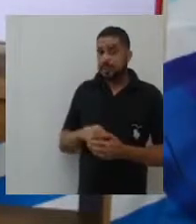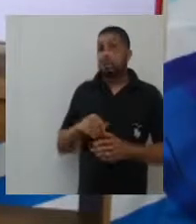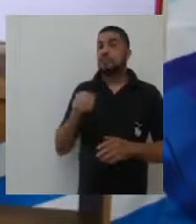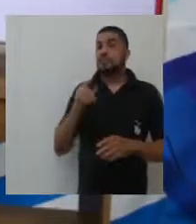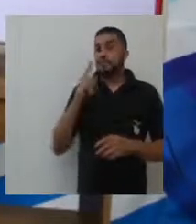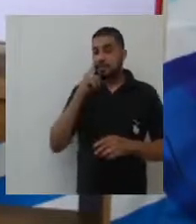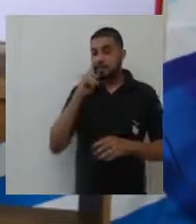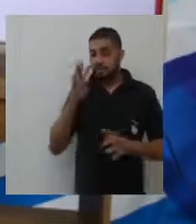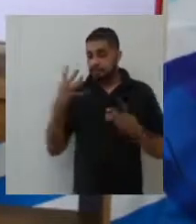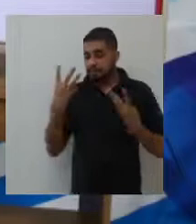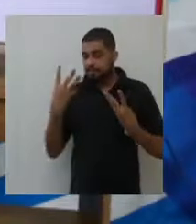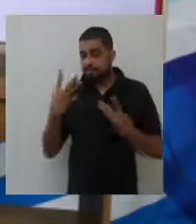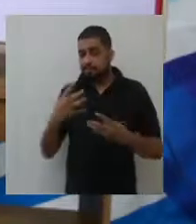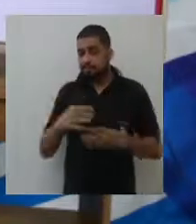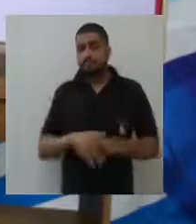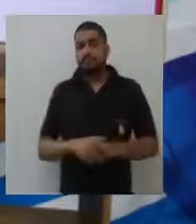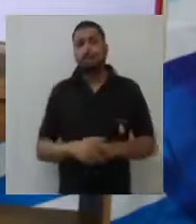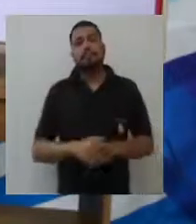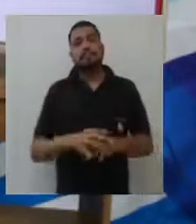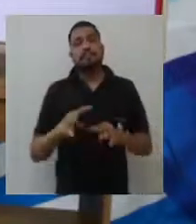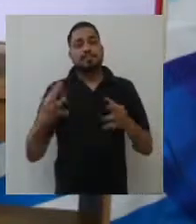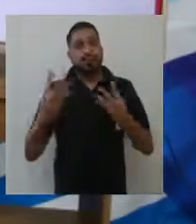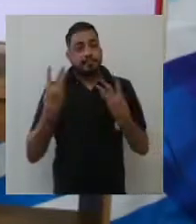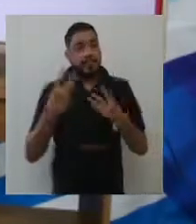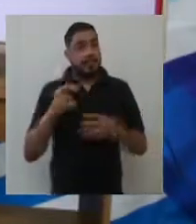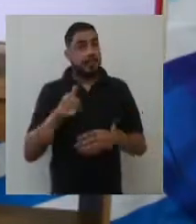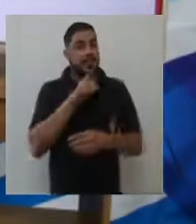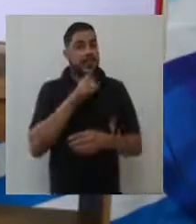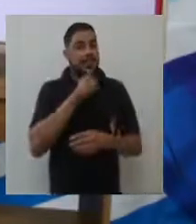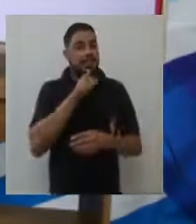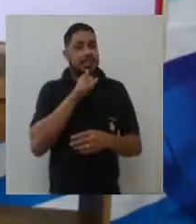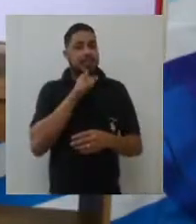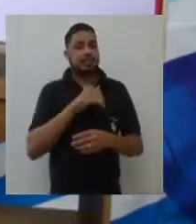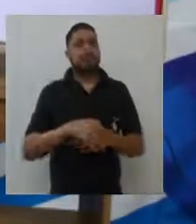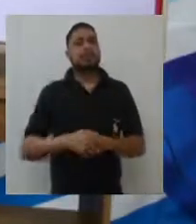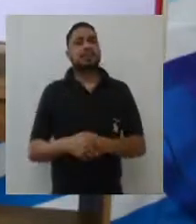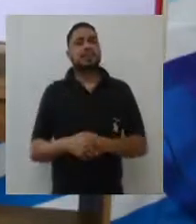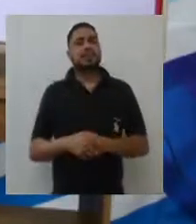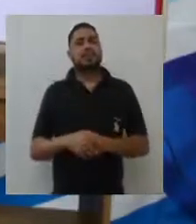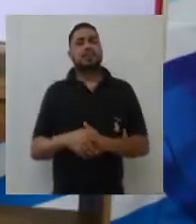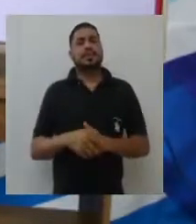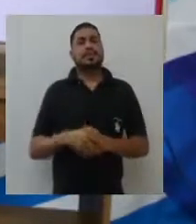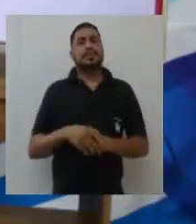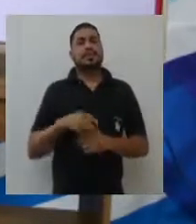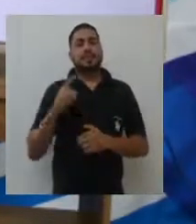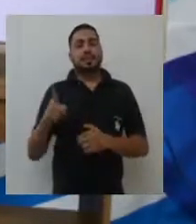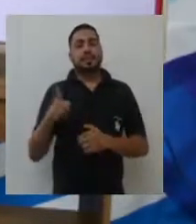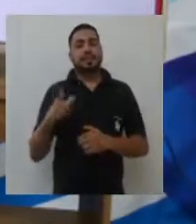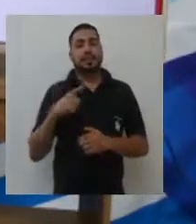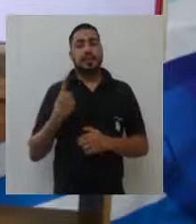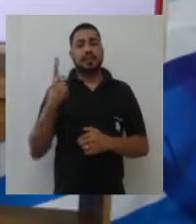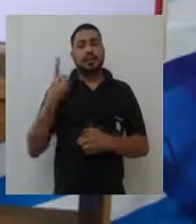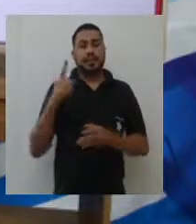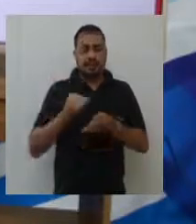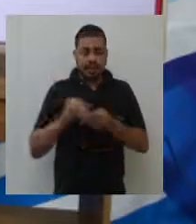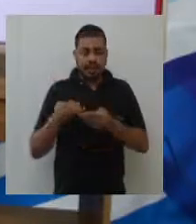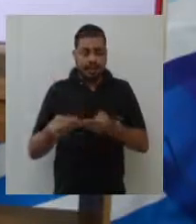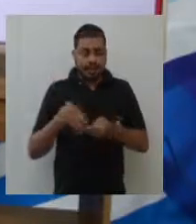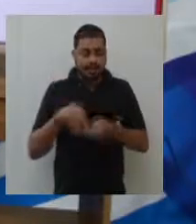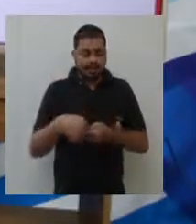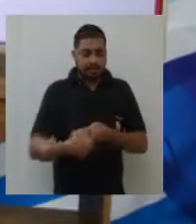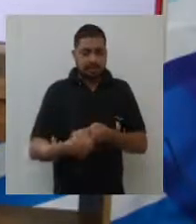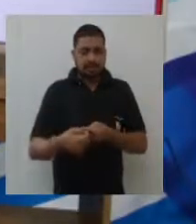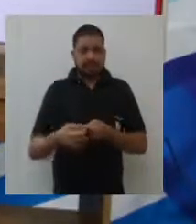pessoal. Presta muita atenção nesse exemplo lúdico. Você pega um bagaço de 1/4 de